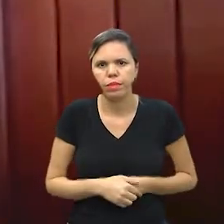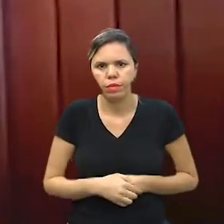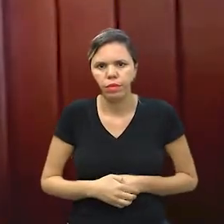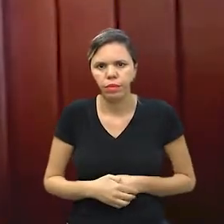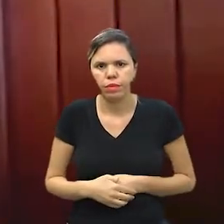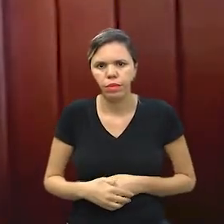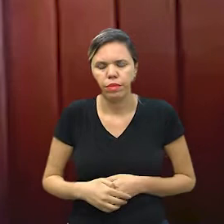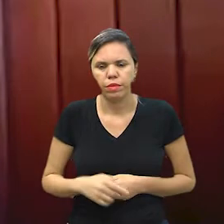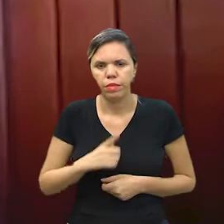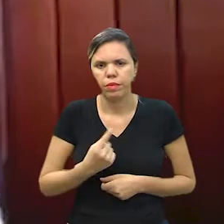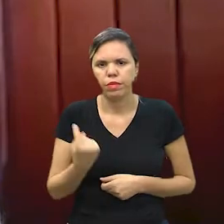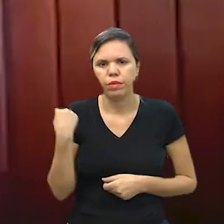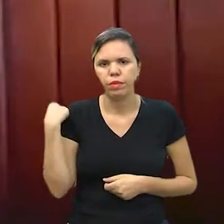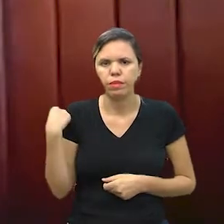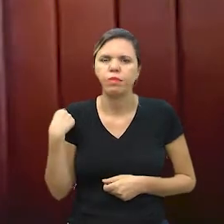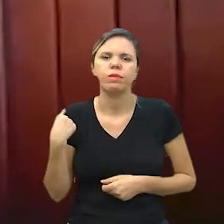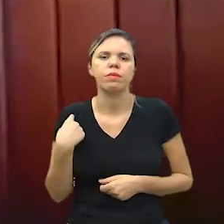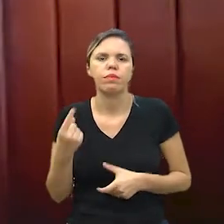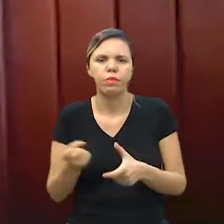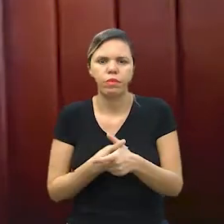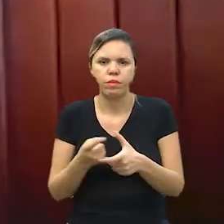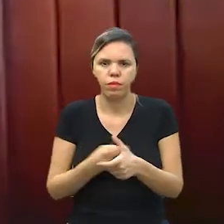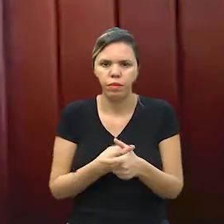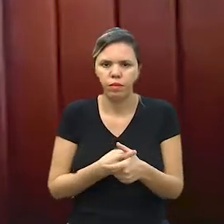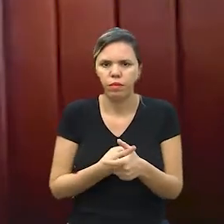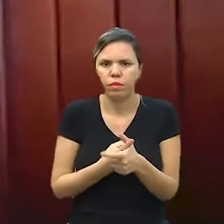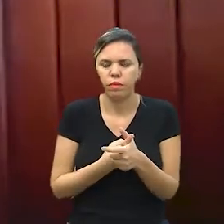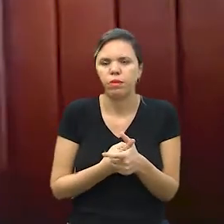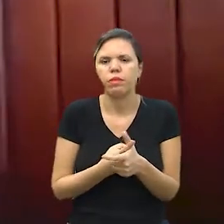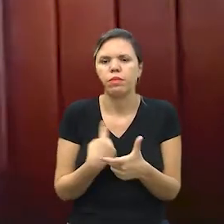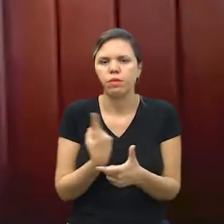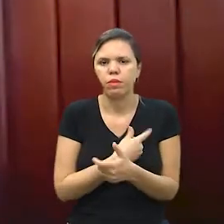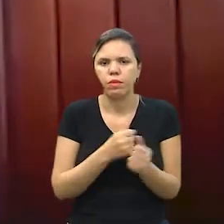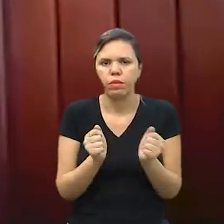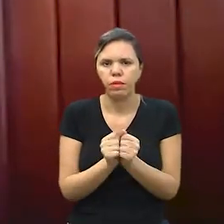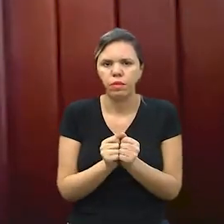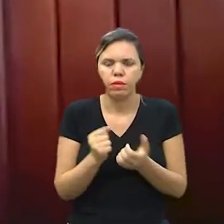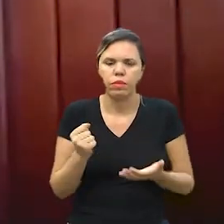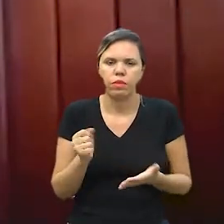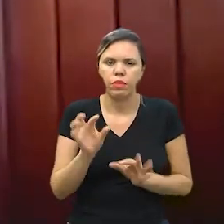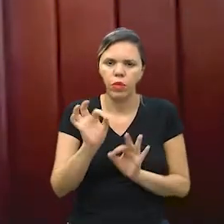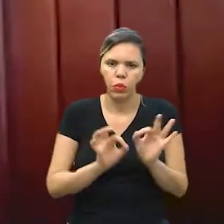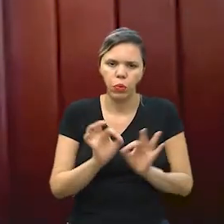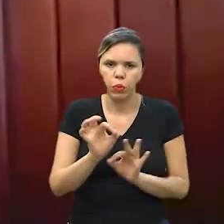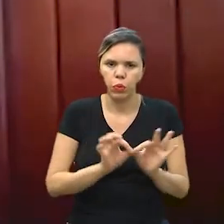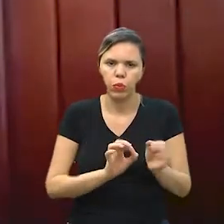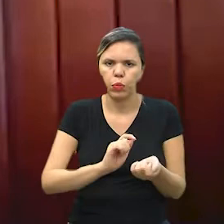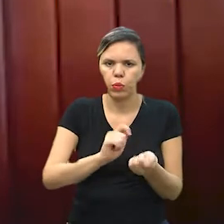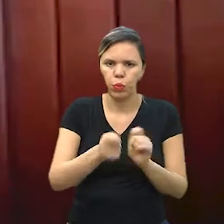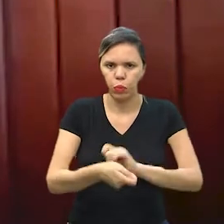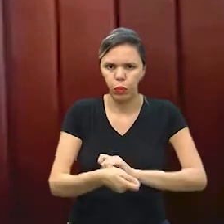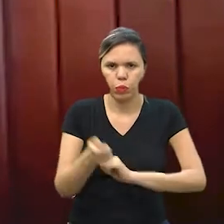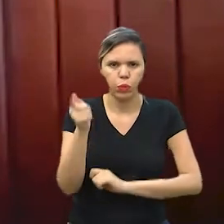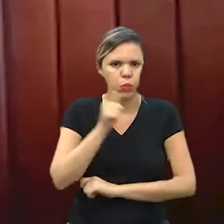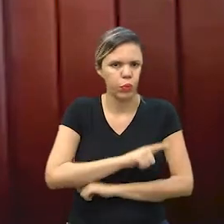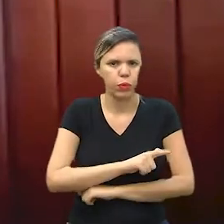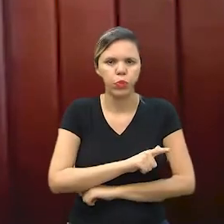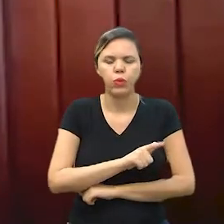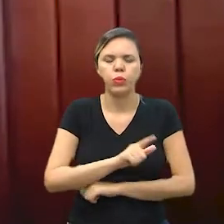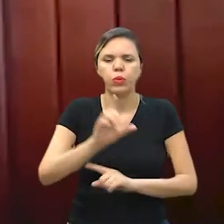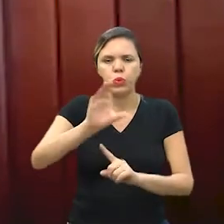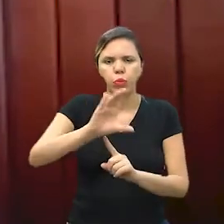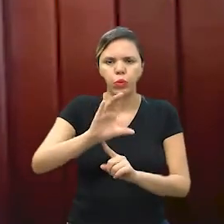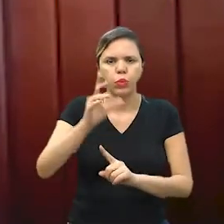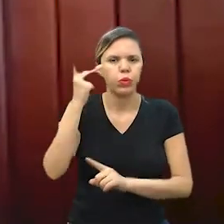ele tinha, na época, uma dívida conosco. Né? Fizemos um ajuste e conseguimos adquirir essa carteira de clientes dele de